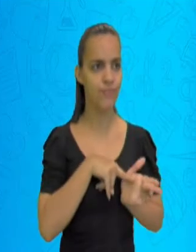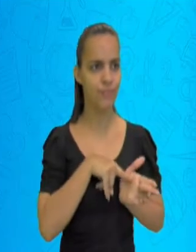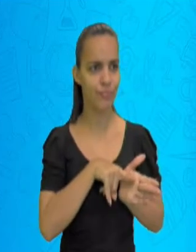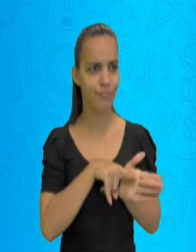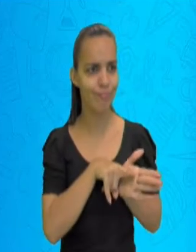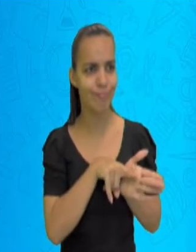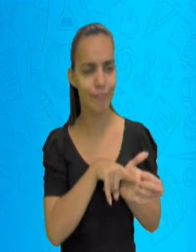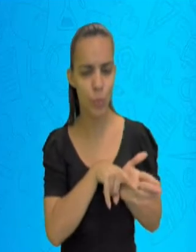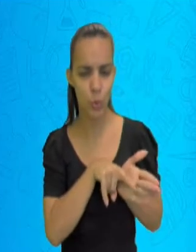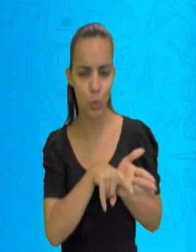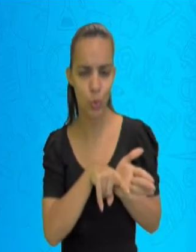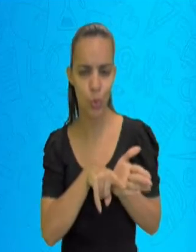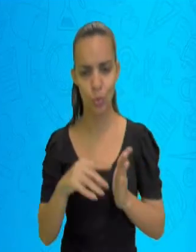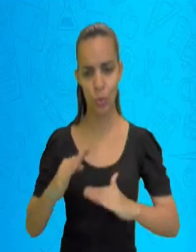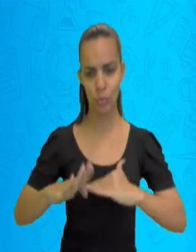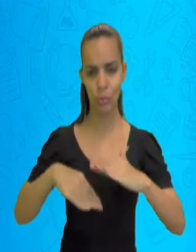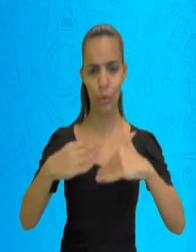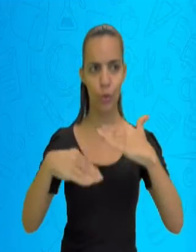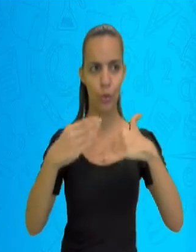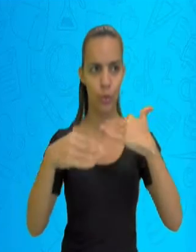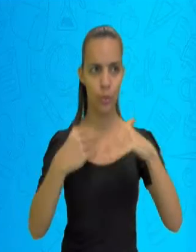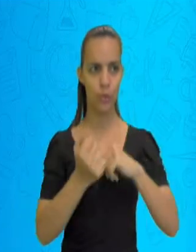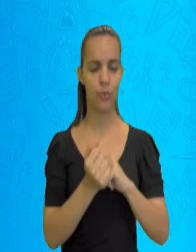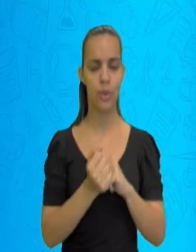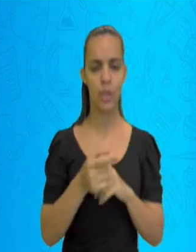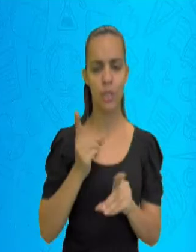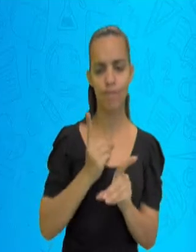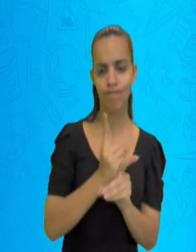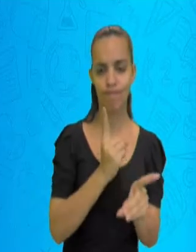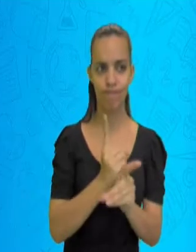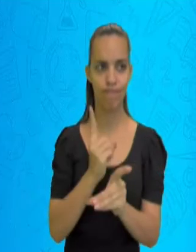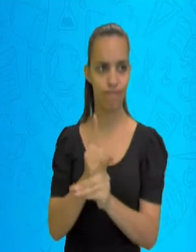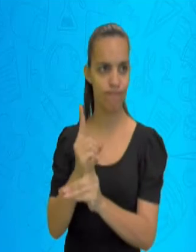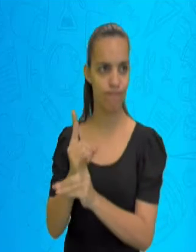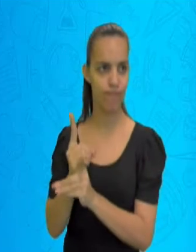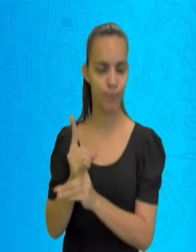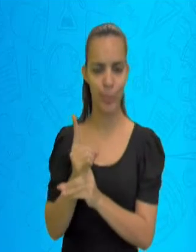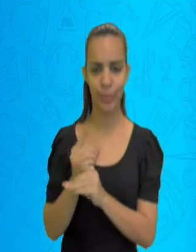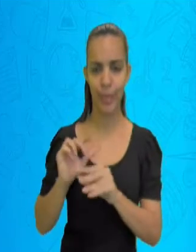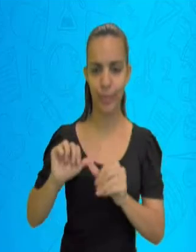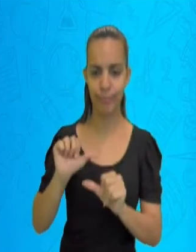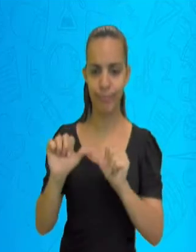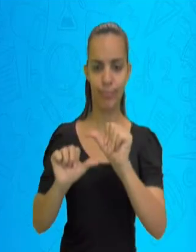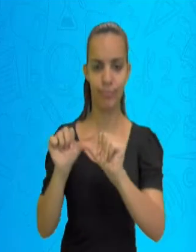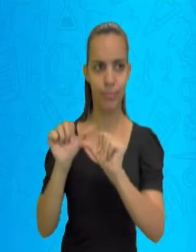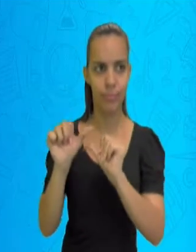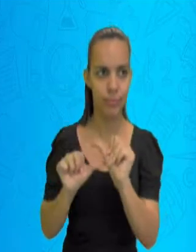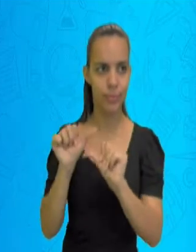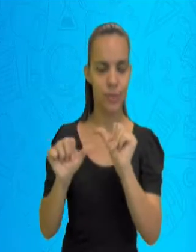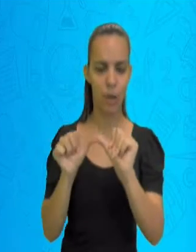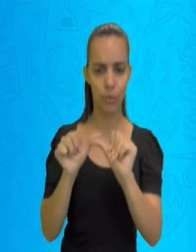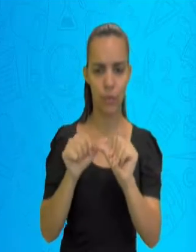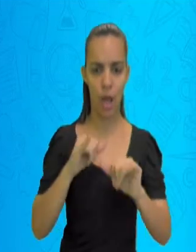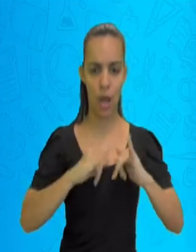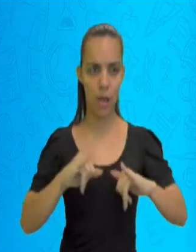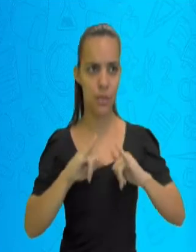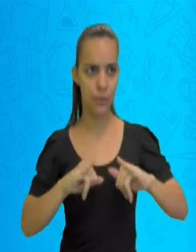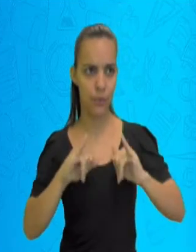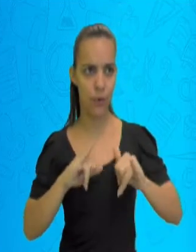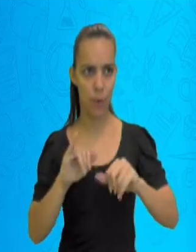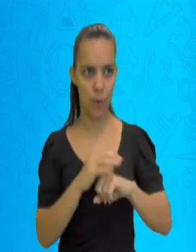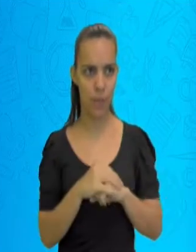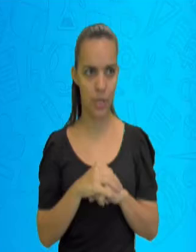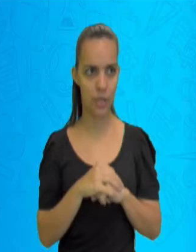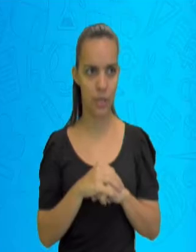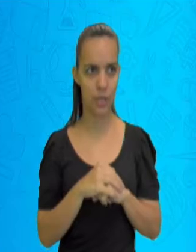melhorando, evoluindo, descobrindo, alterando algumas informações. E com o átomo